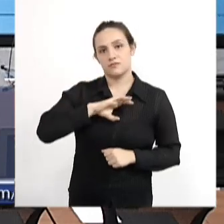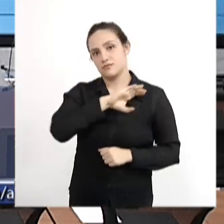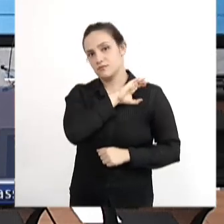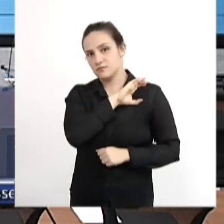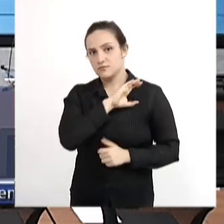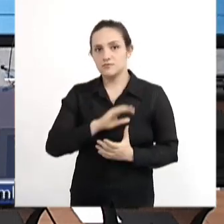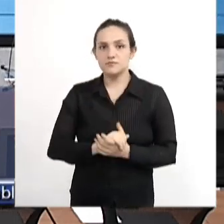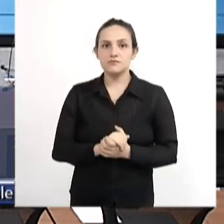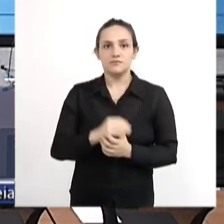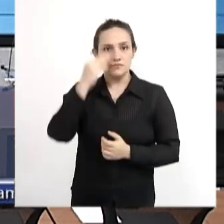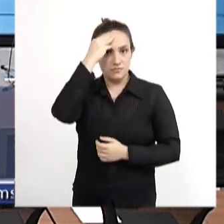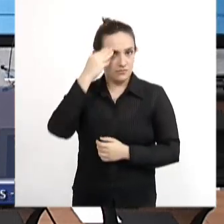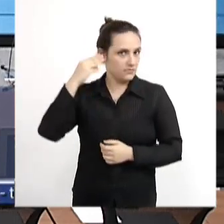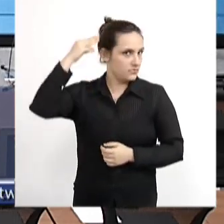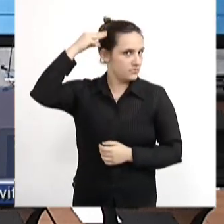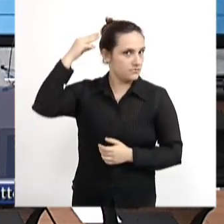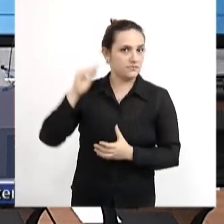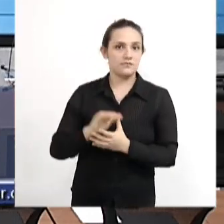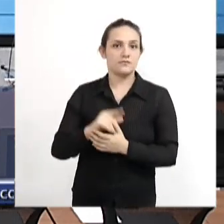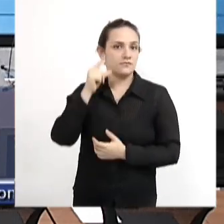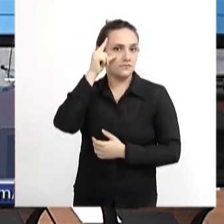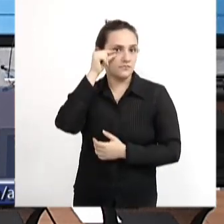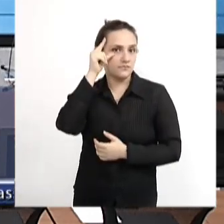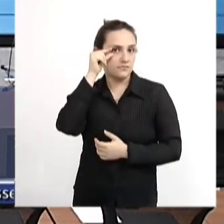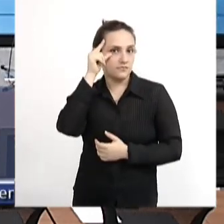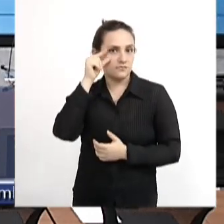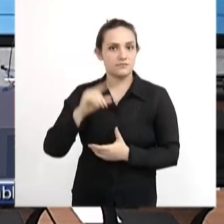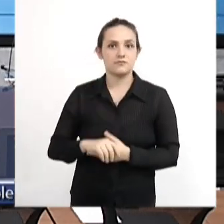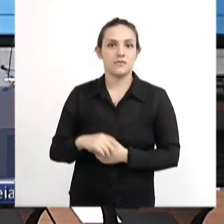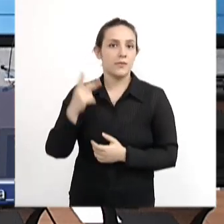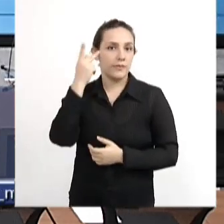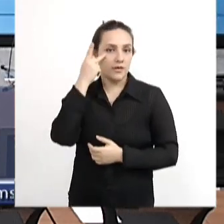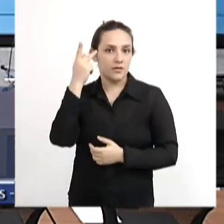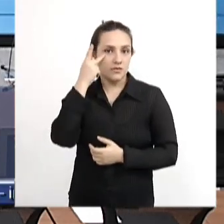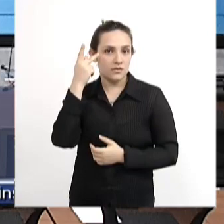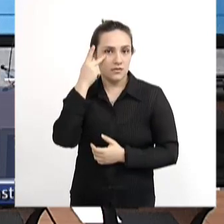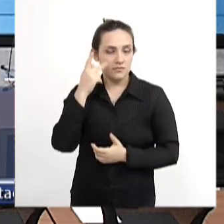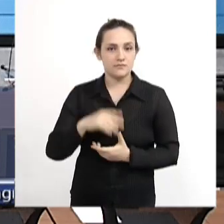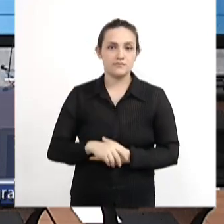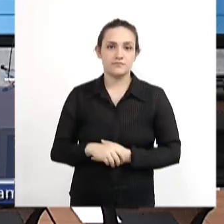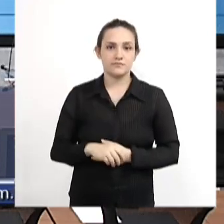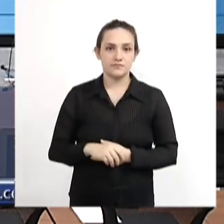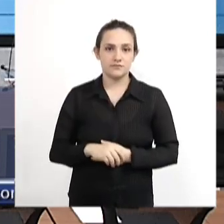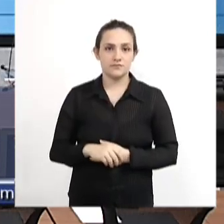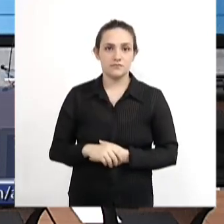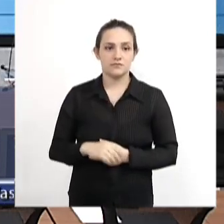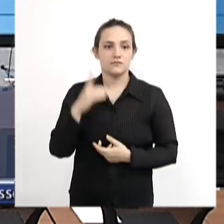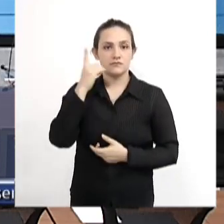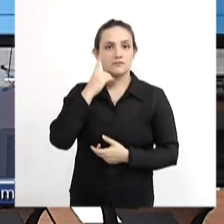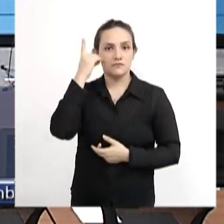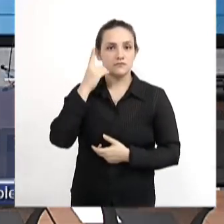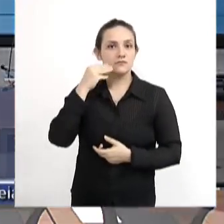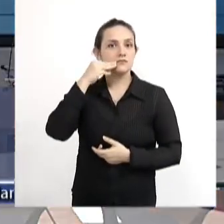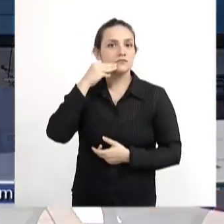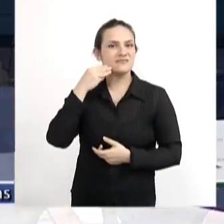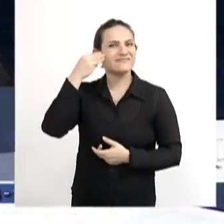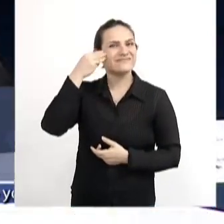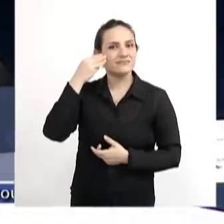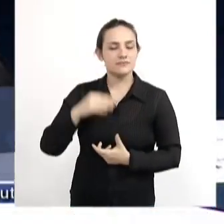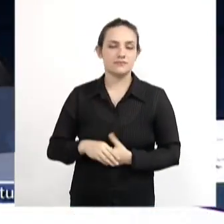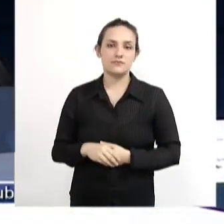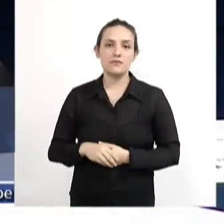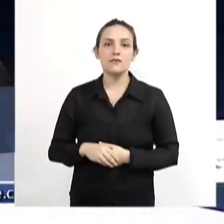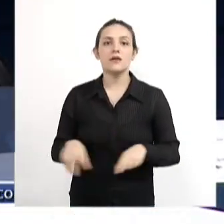Contar, Evander Vendramini, Gerson Claro, Pedro Kemp e deputado Marçal Filho. Também